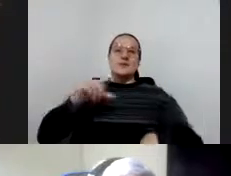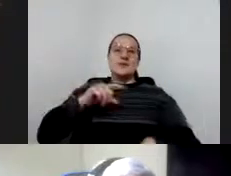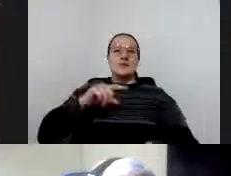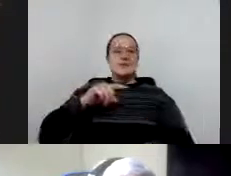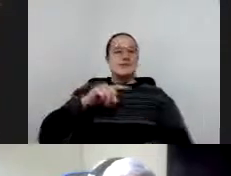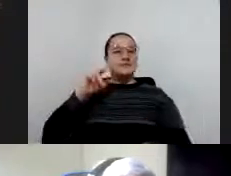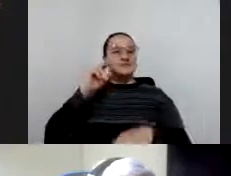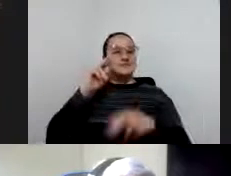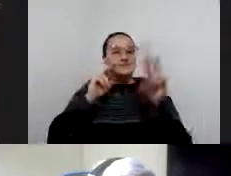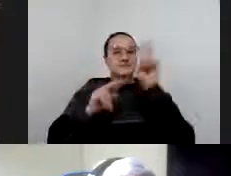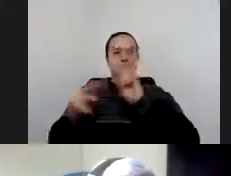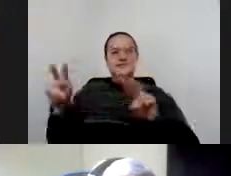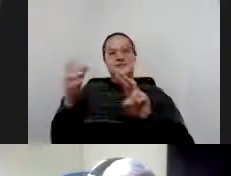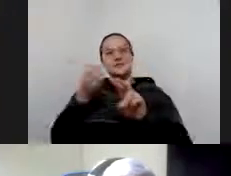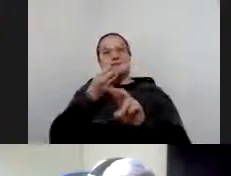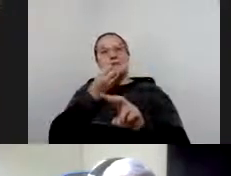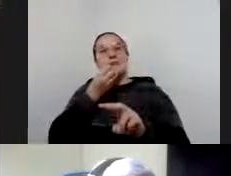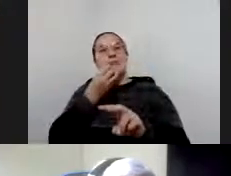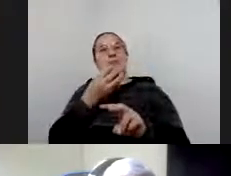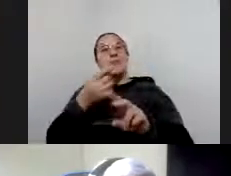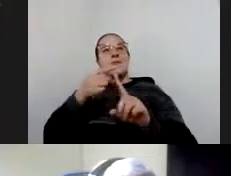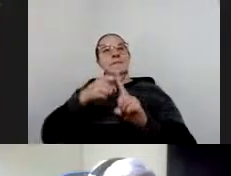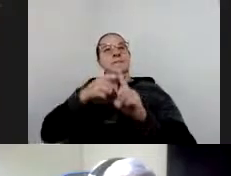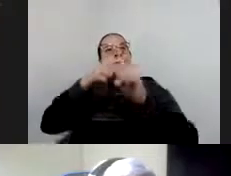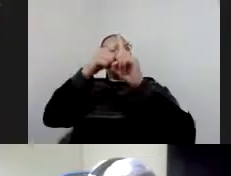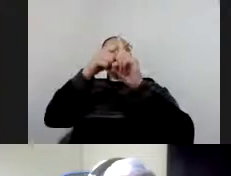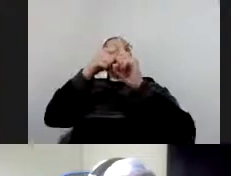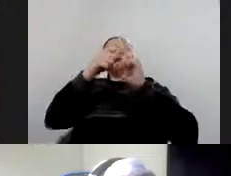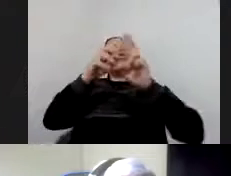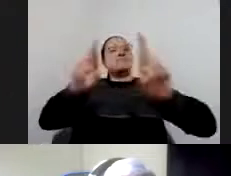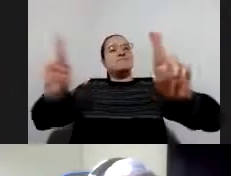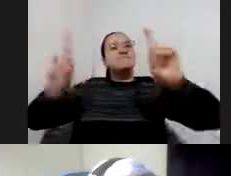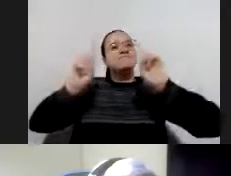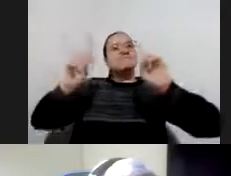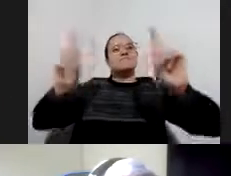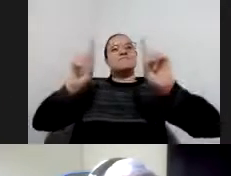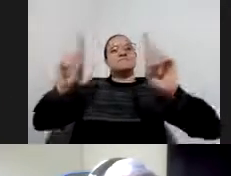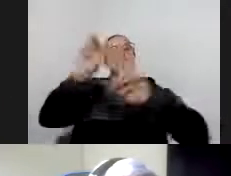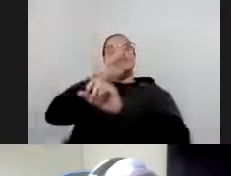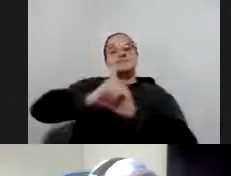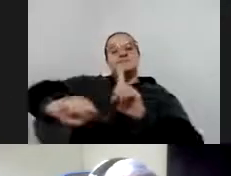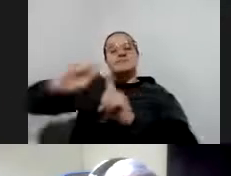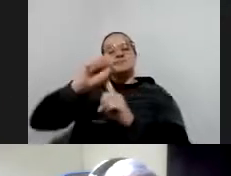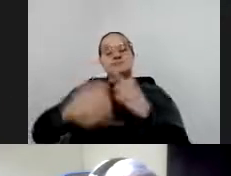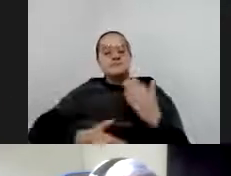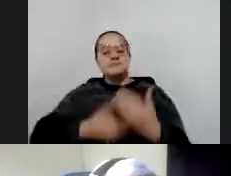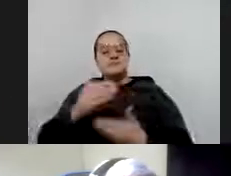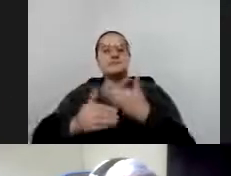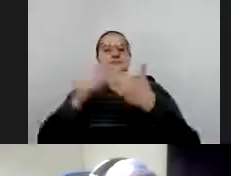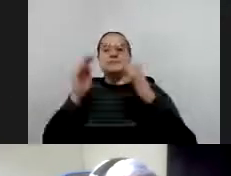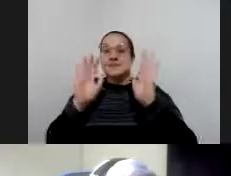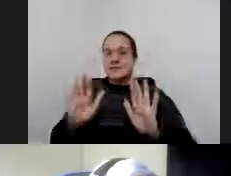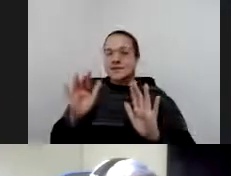muito positivo. Sempre tive um olhar de muita esperança na sociedade. Mas não é